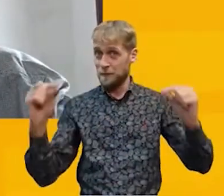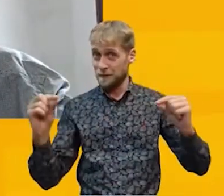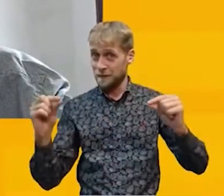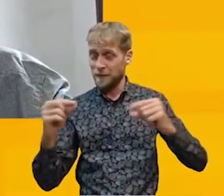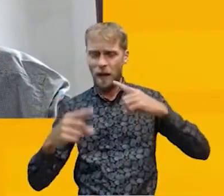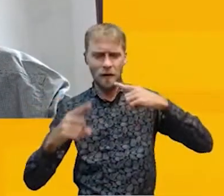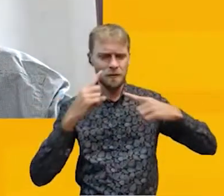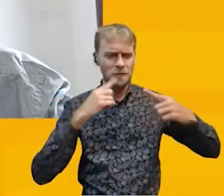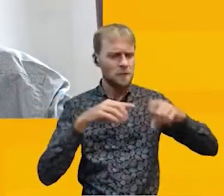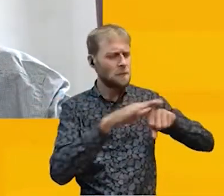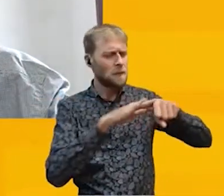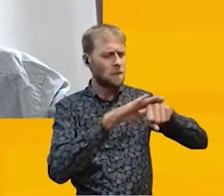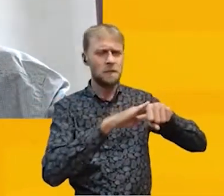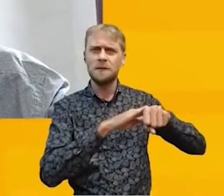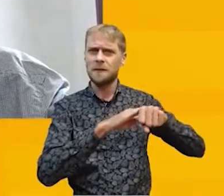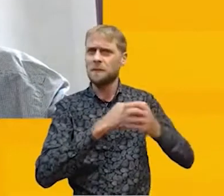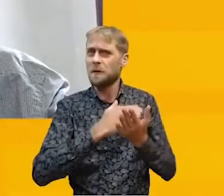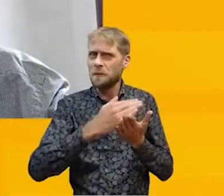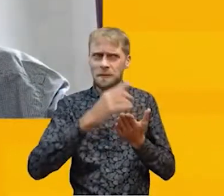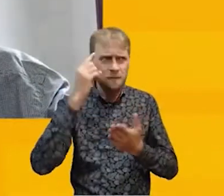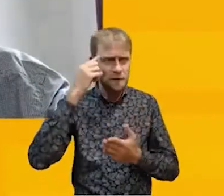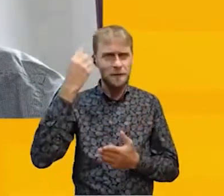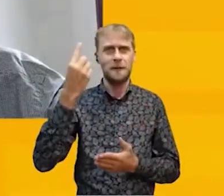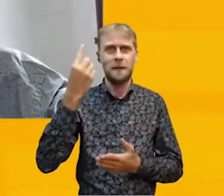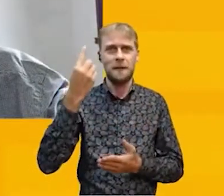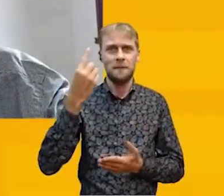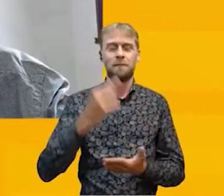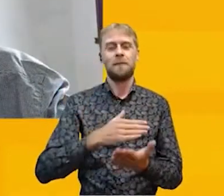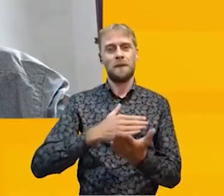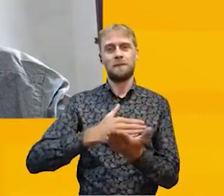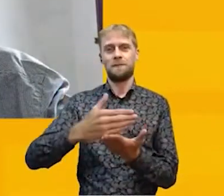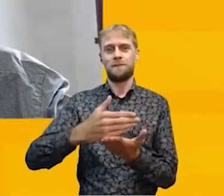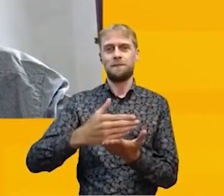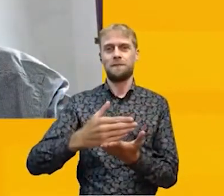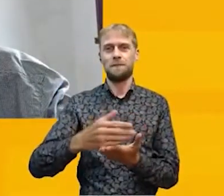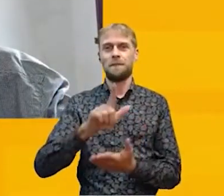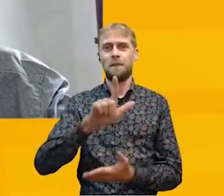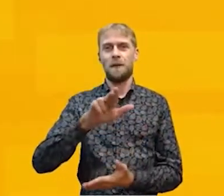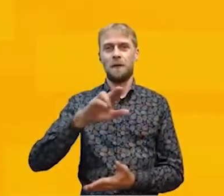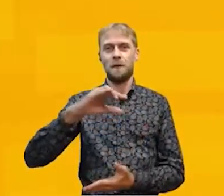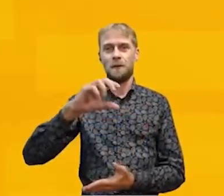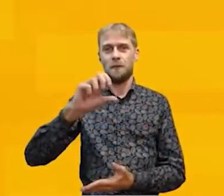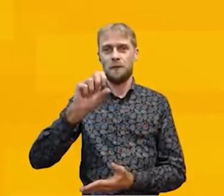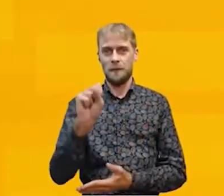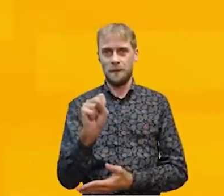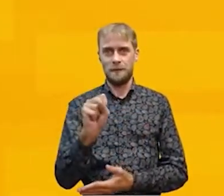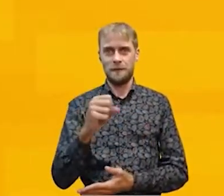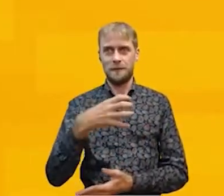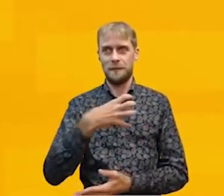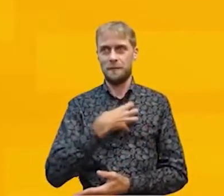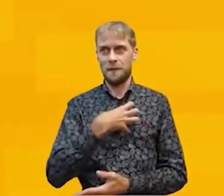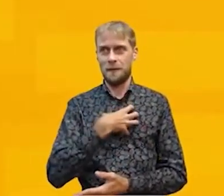discutimos esse assunto e daí partiu a ideia. Então eu vou começar pelo Lucas.